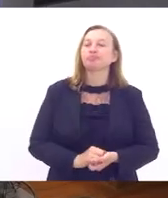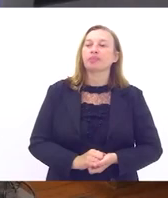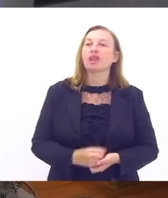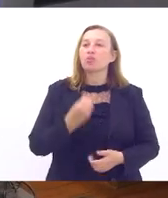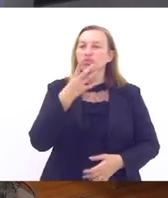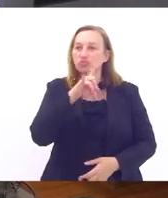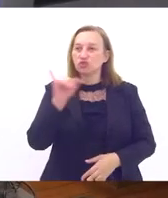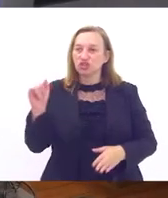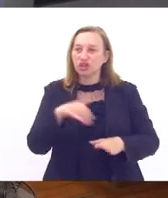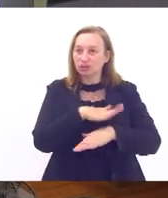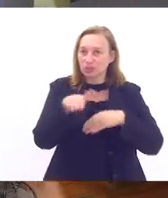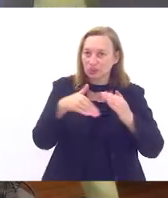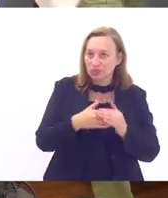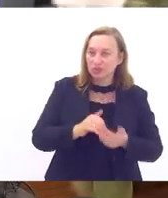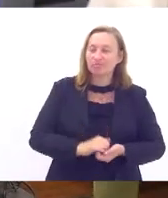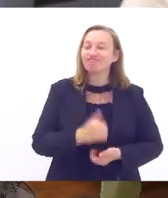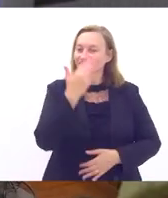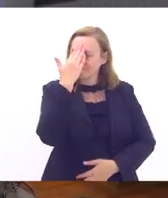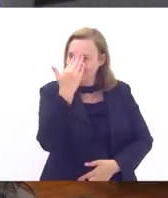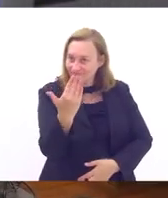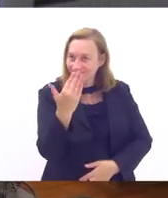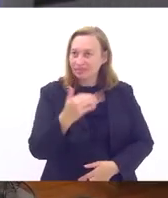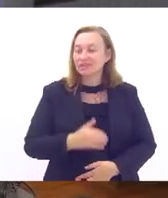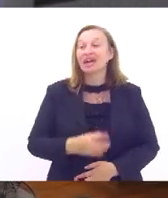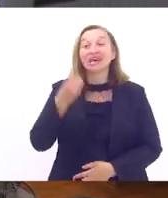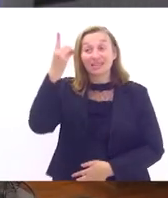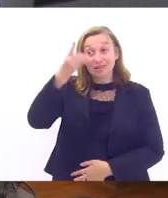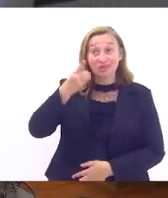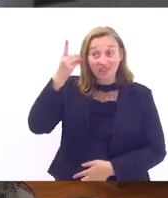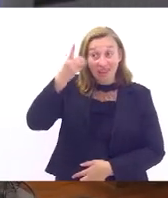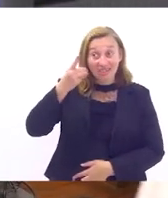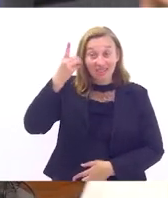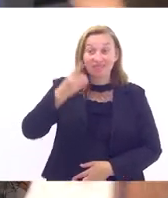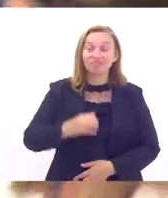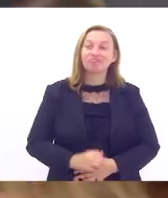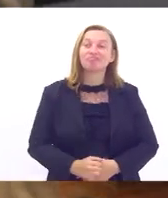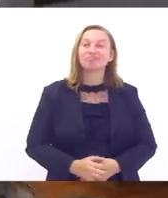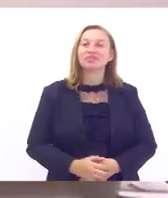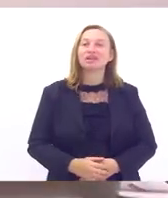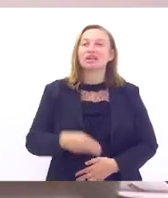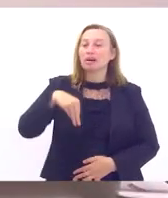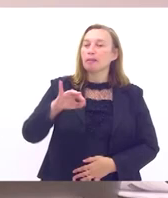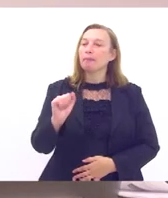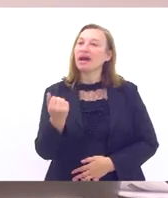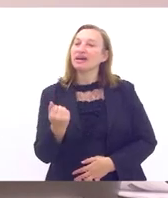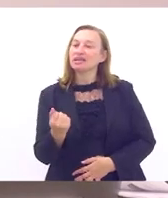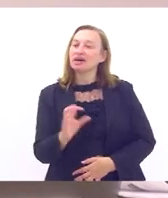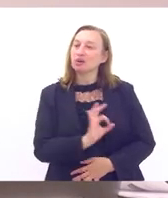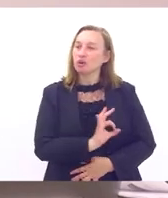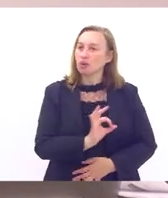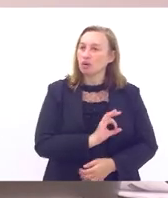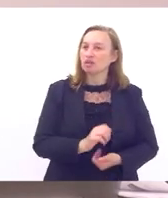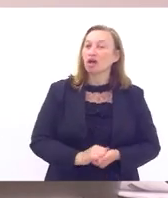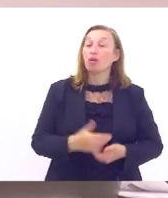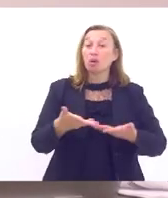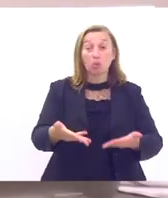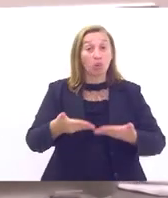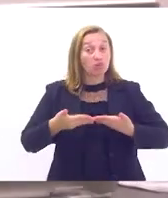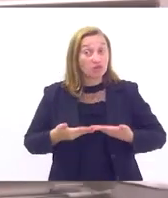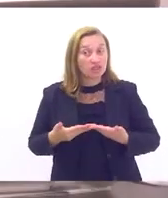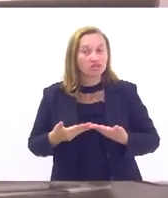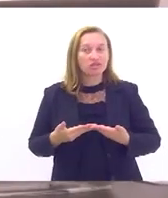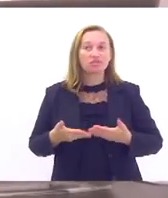Bom dia a todos. Agradeço a deputada Marta pelo convite,